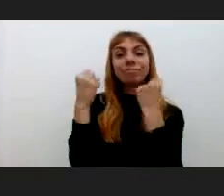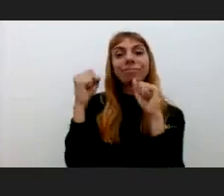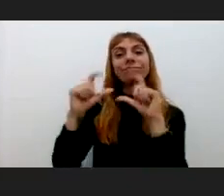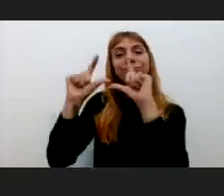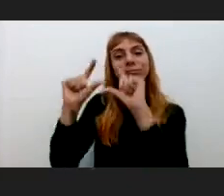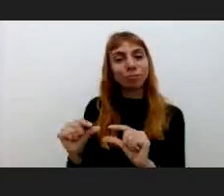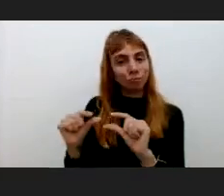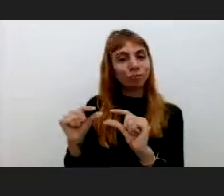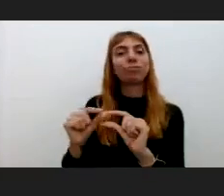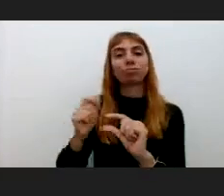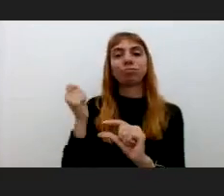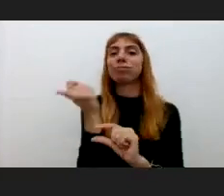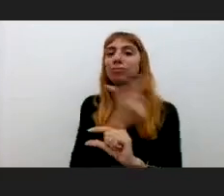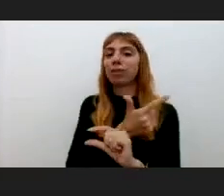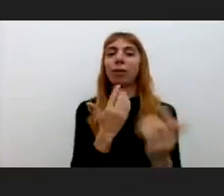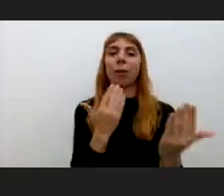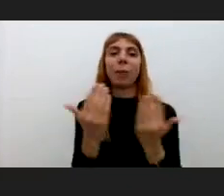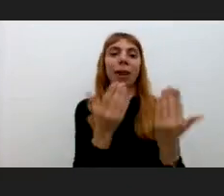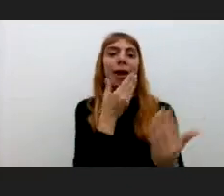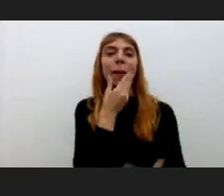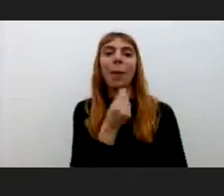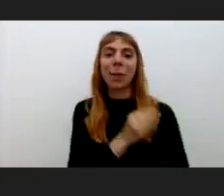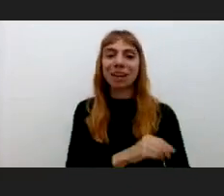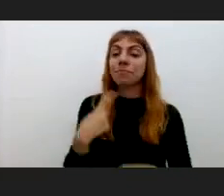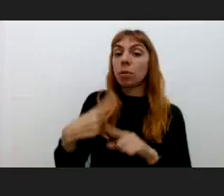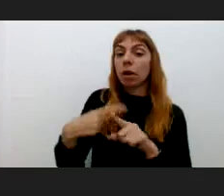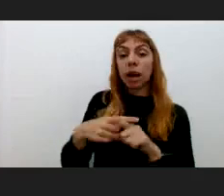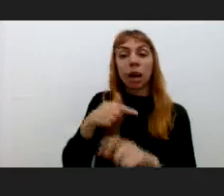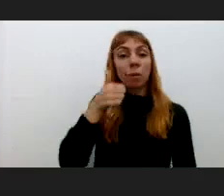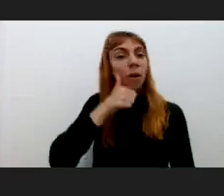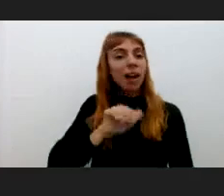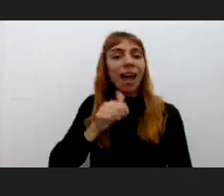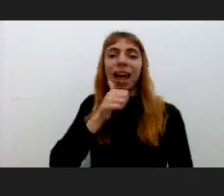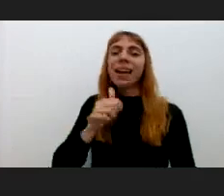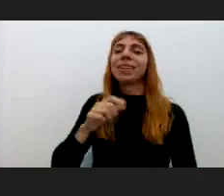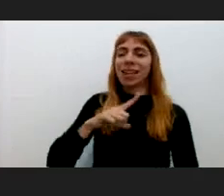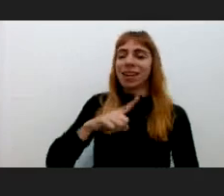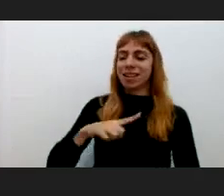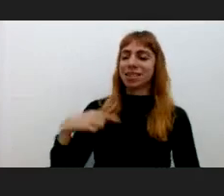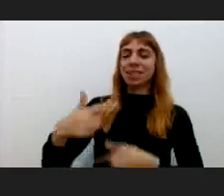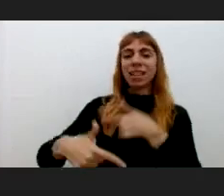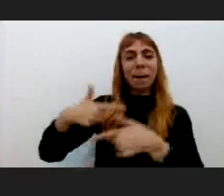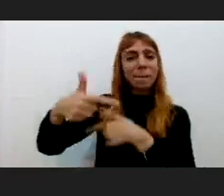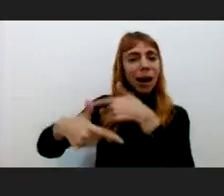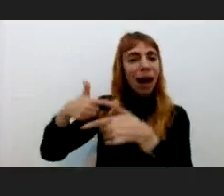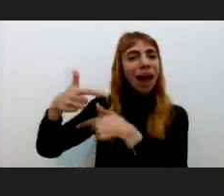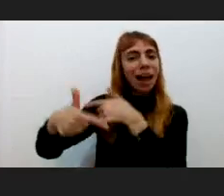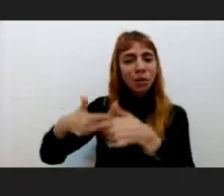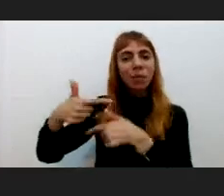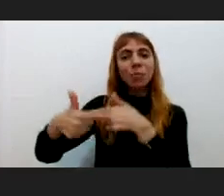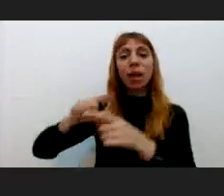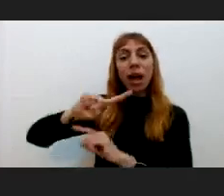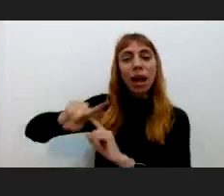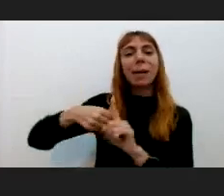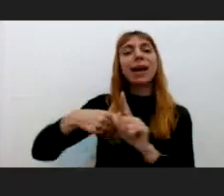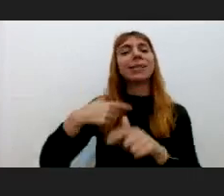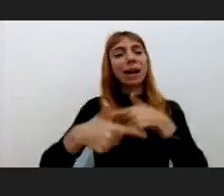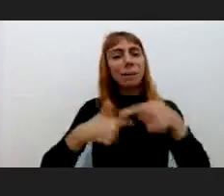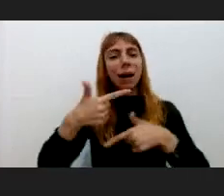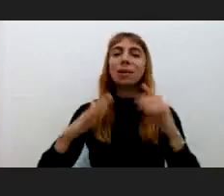uma jornada, às vezes, de trabalho que se soma com uma jornada de